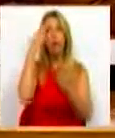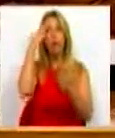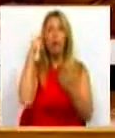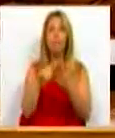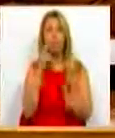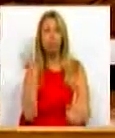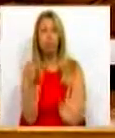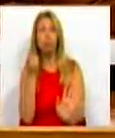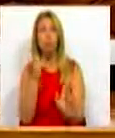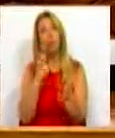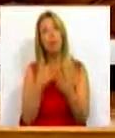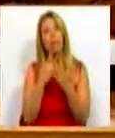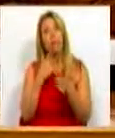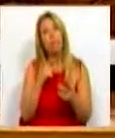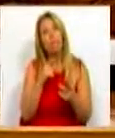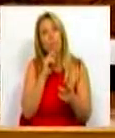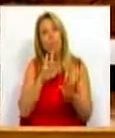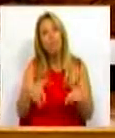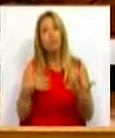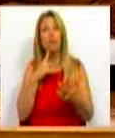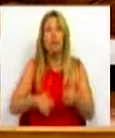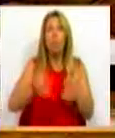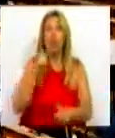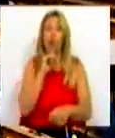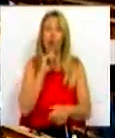possam proporcionar melhores oportunidades.